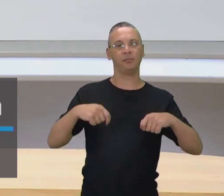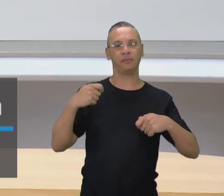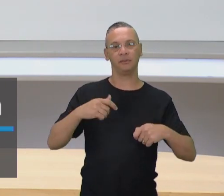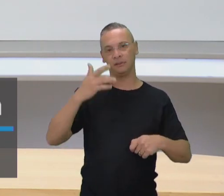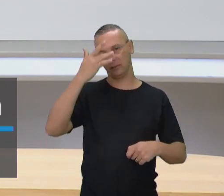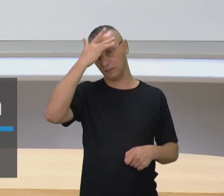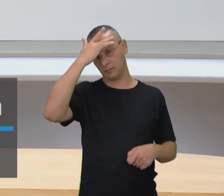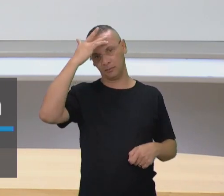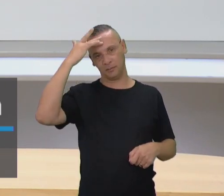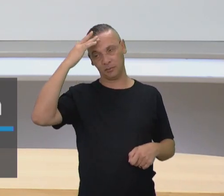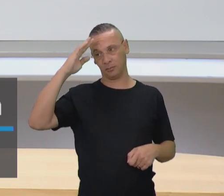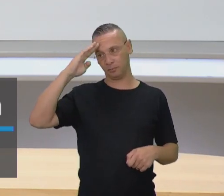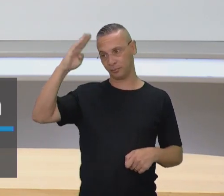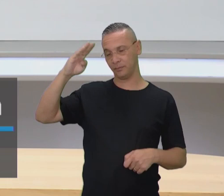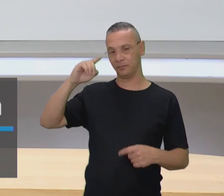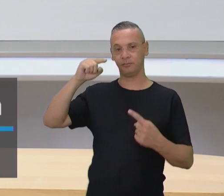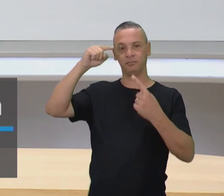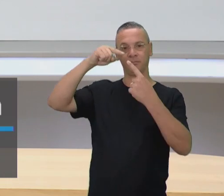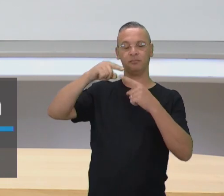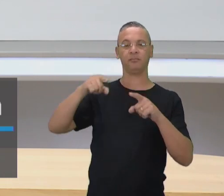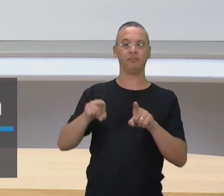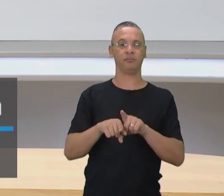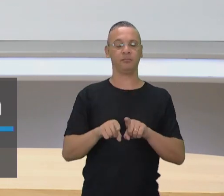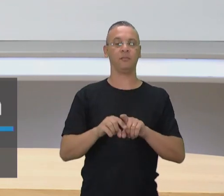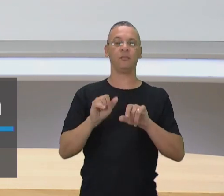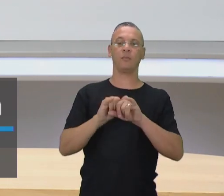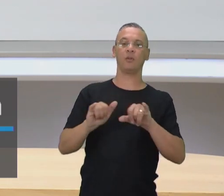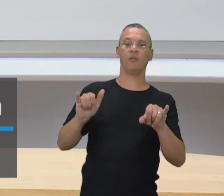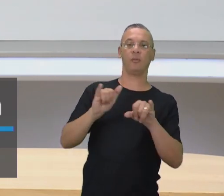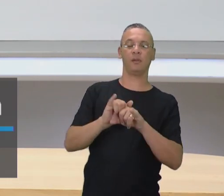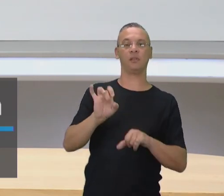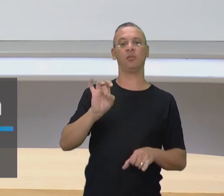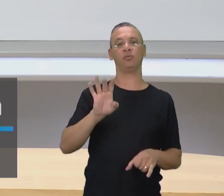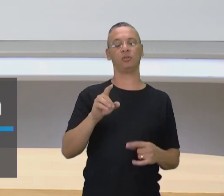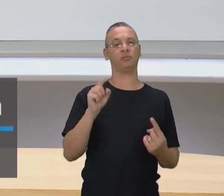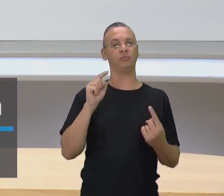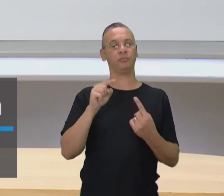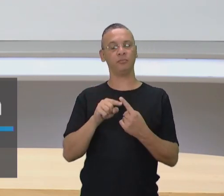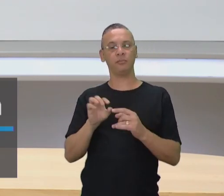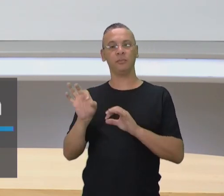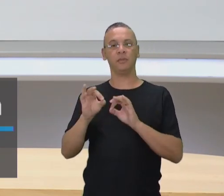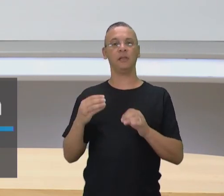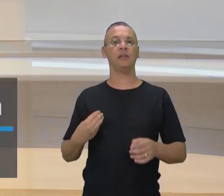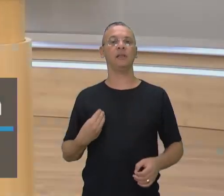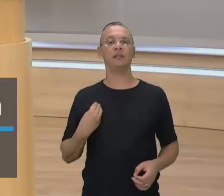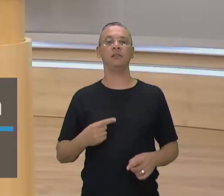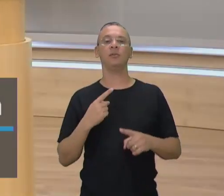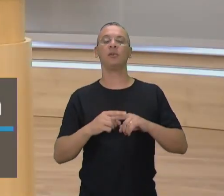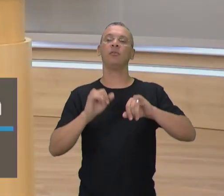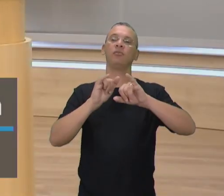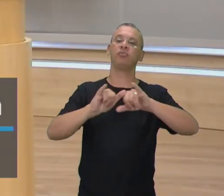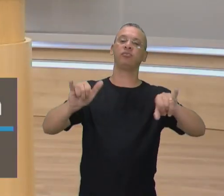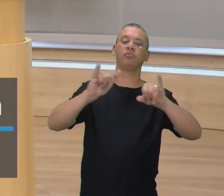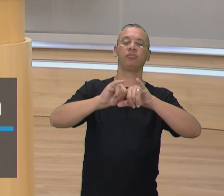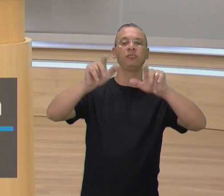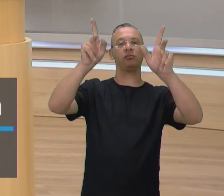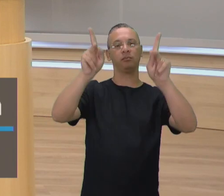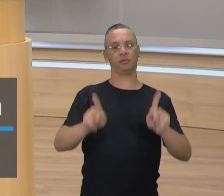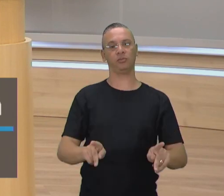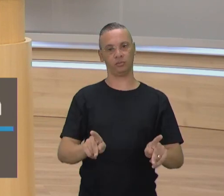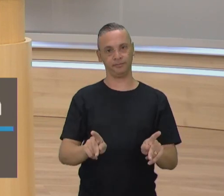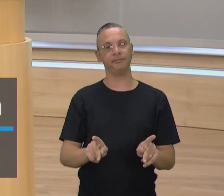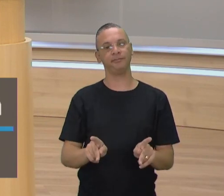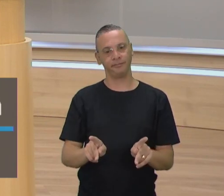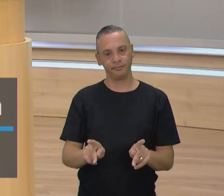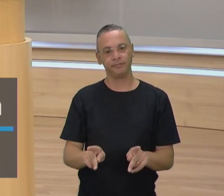público como prioridade. A informação, o jornalismo, né, ele existe para levar informação para o público. Então o interesse